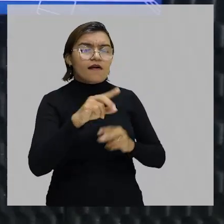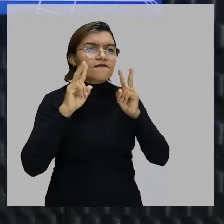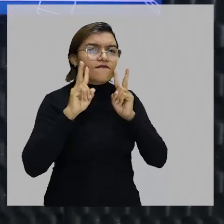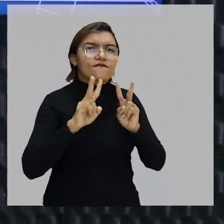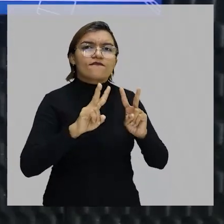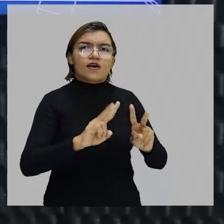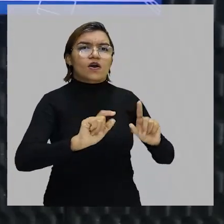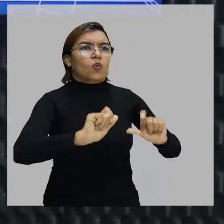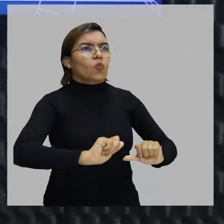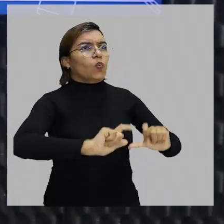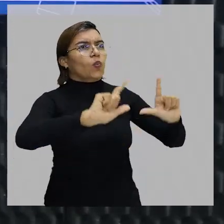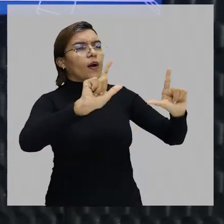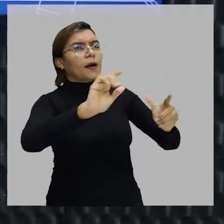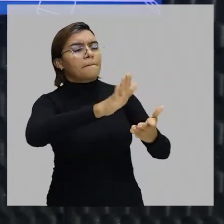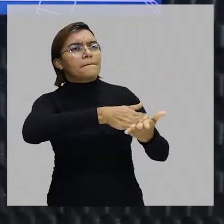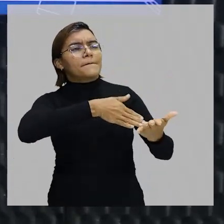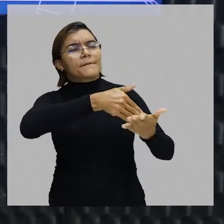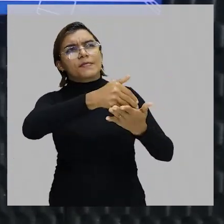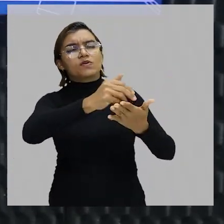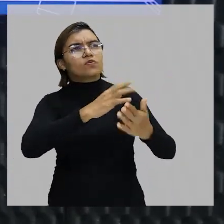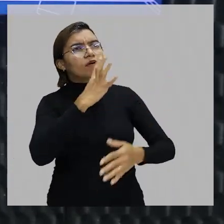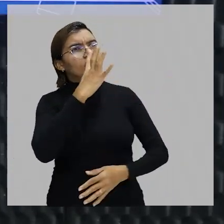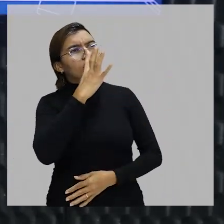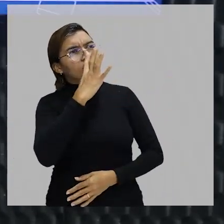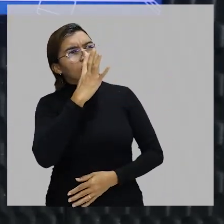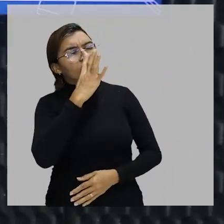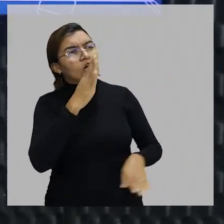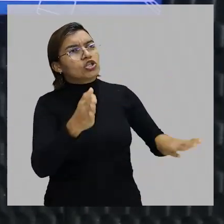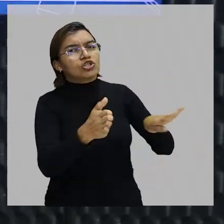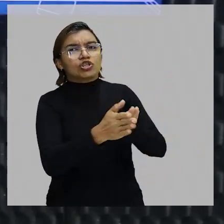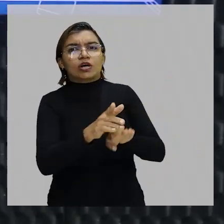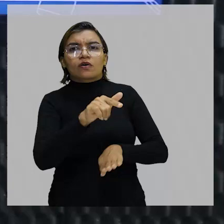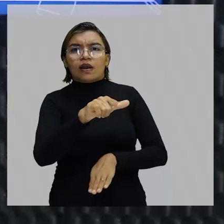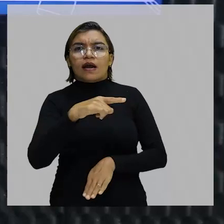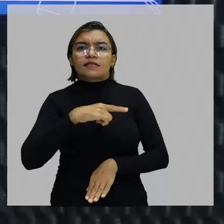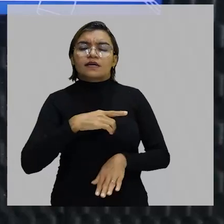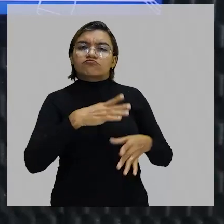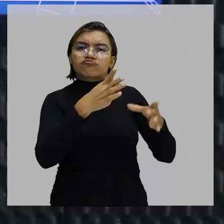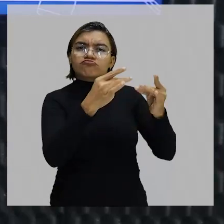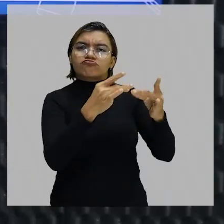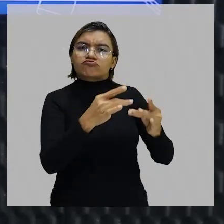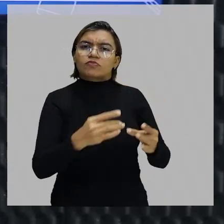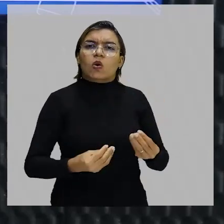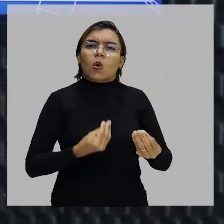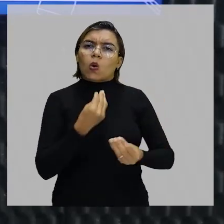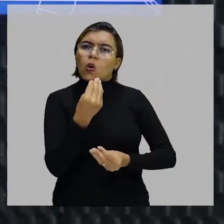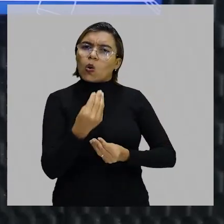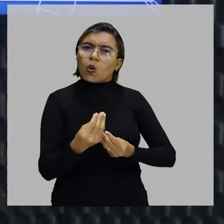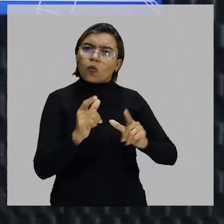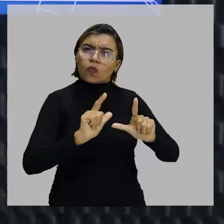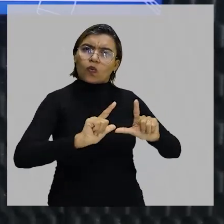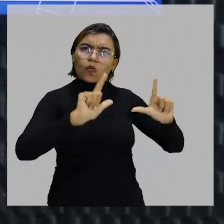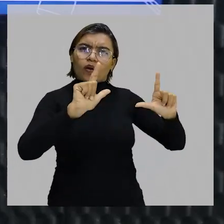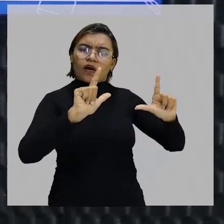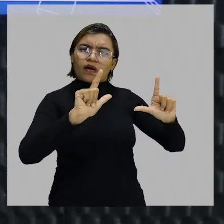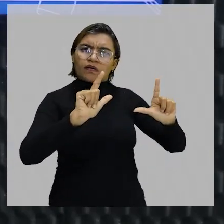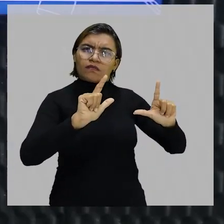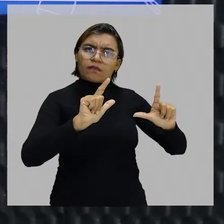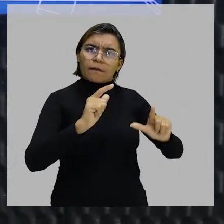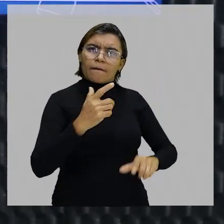de arte, um quadro, uma pintura, uma escultura, e eu chego lá, tem uma descrição de como é o quadro, é